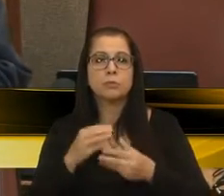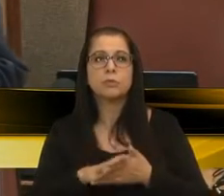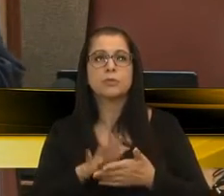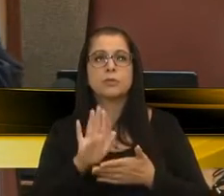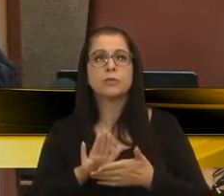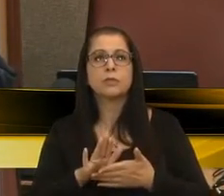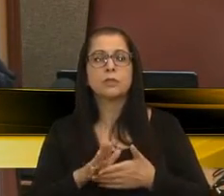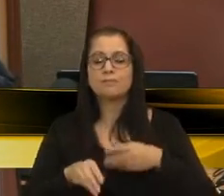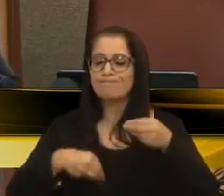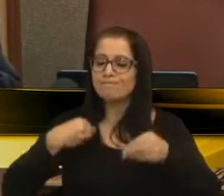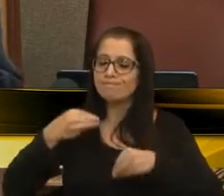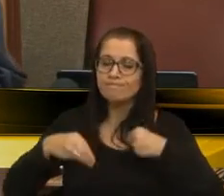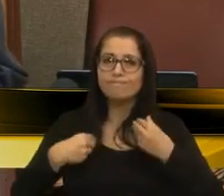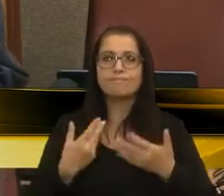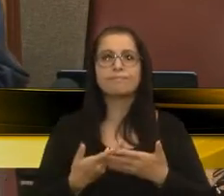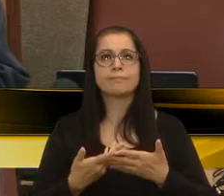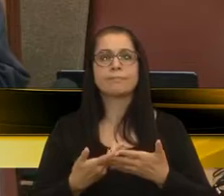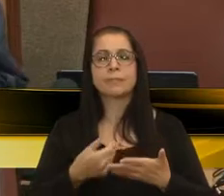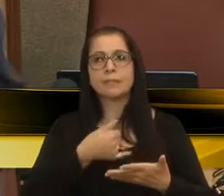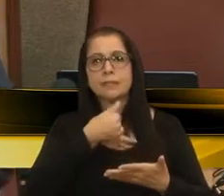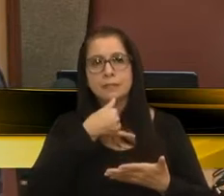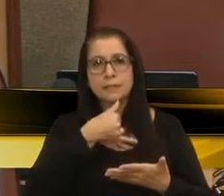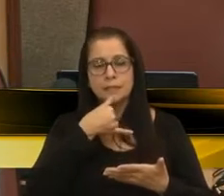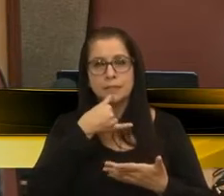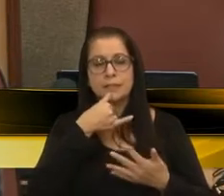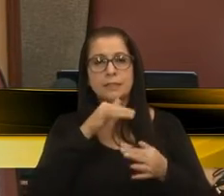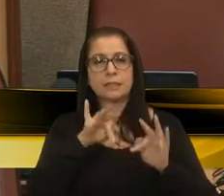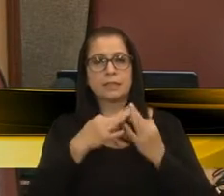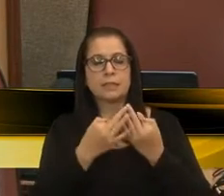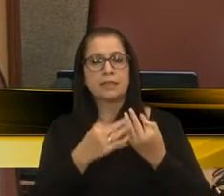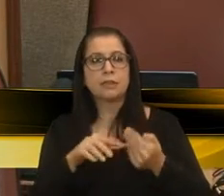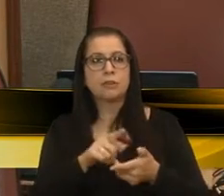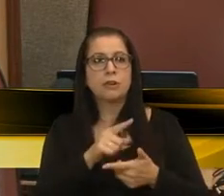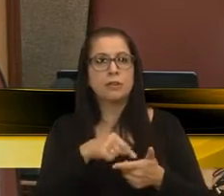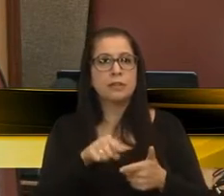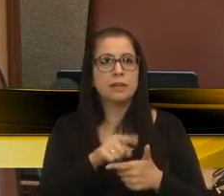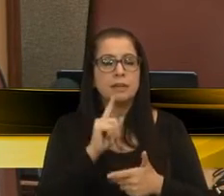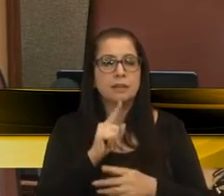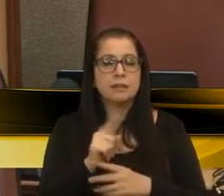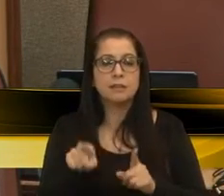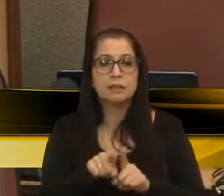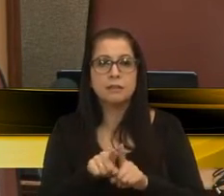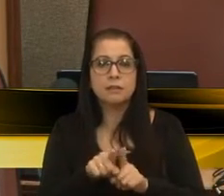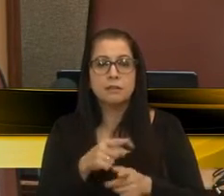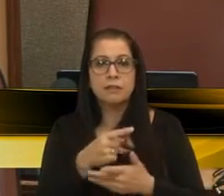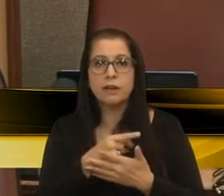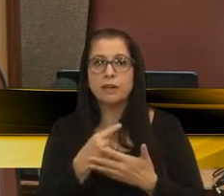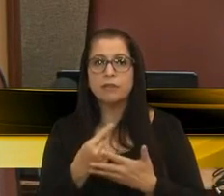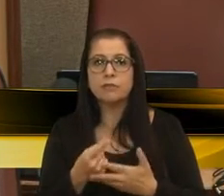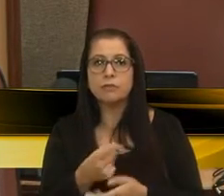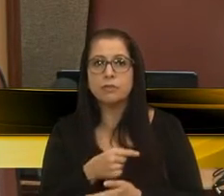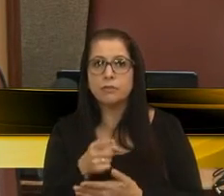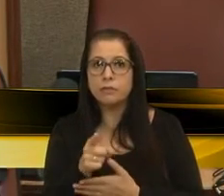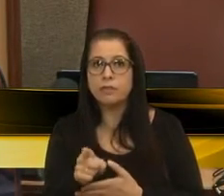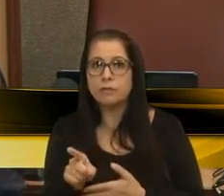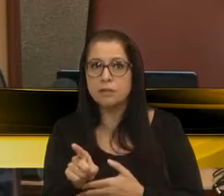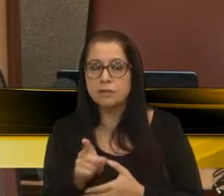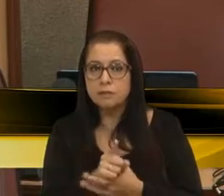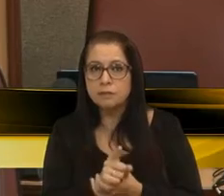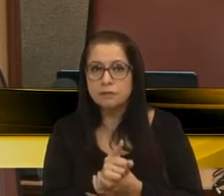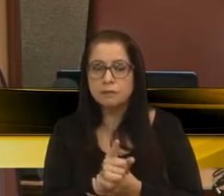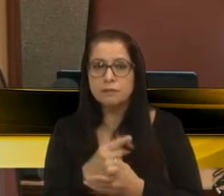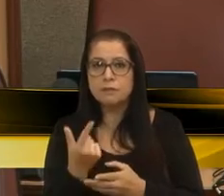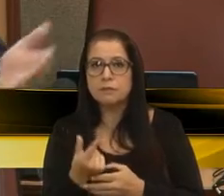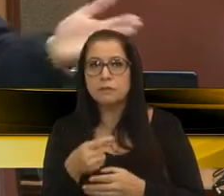fica aqui os nossos sentimentos de pesar aos familiares, principalmente à sua esposa, a dona Pierina, e ao